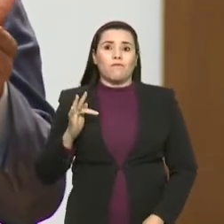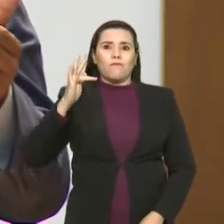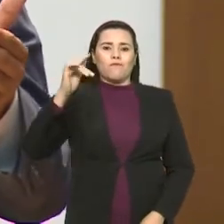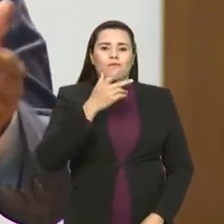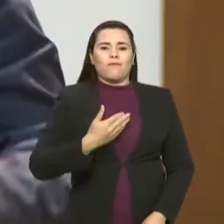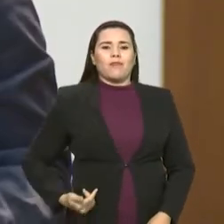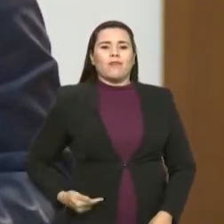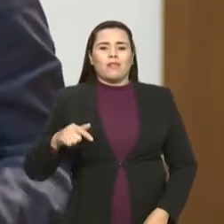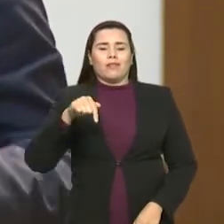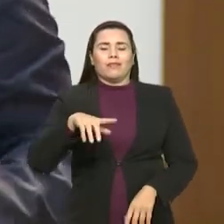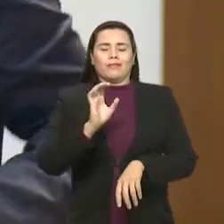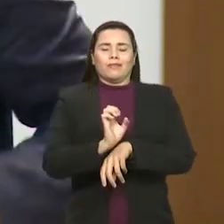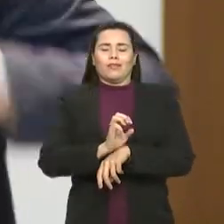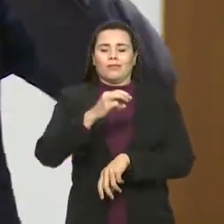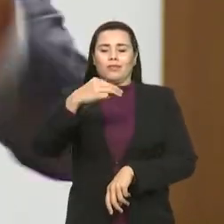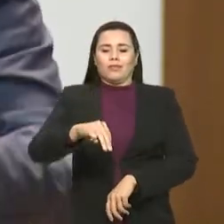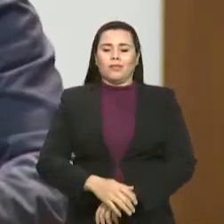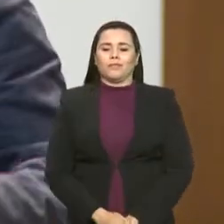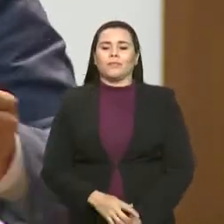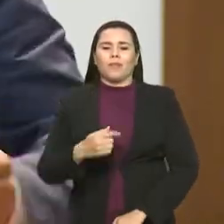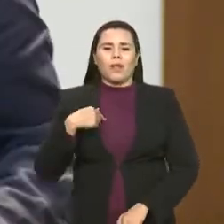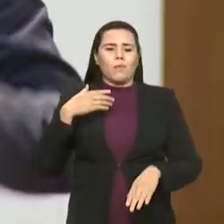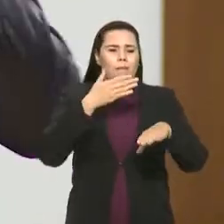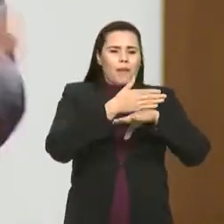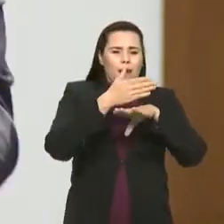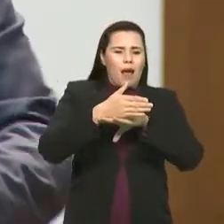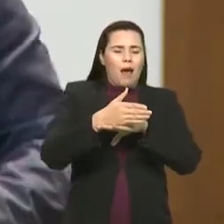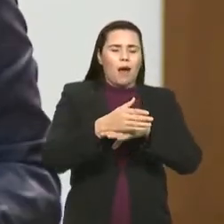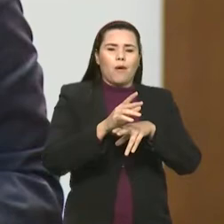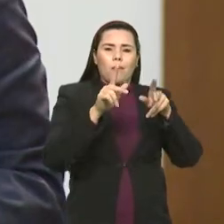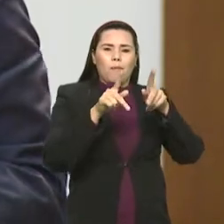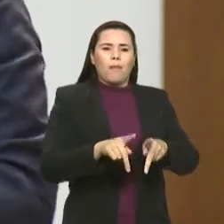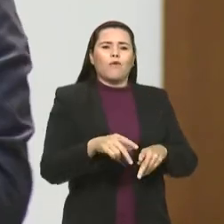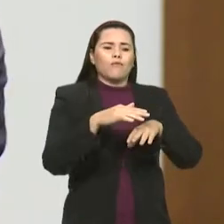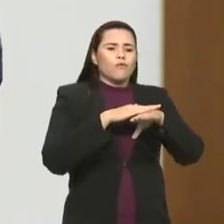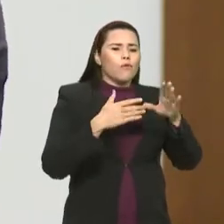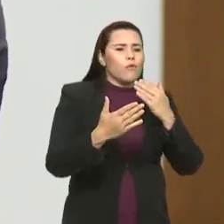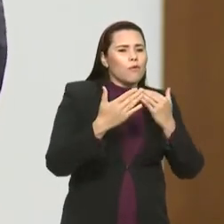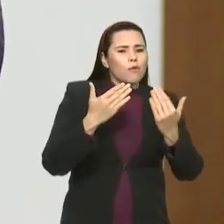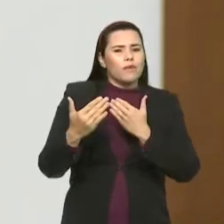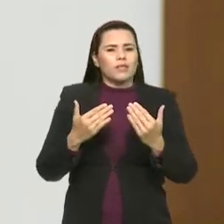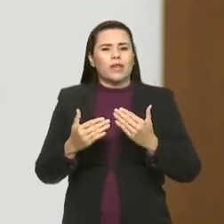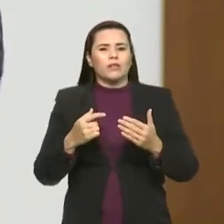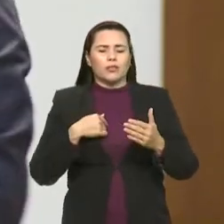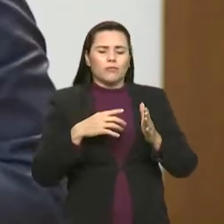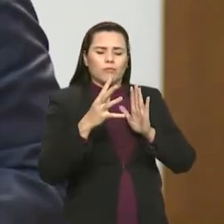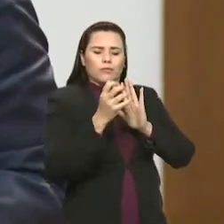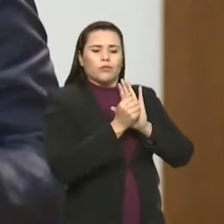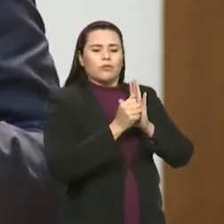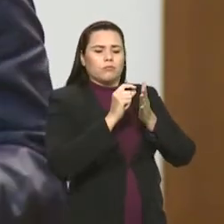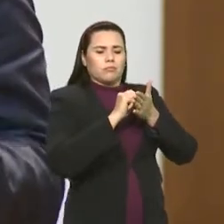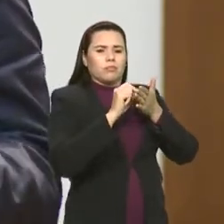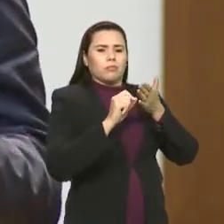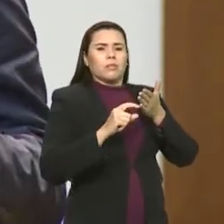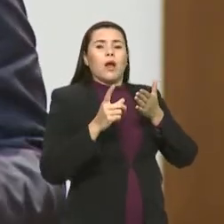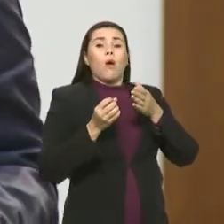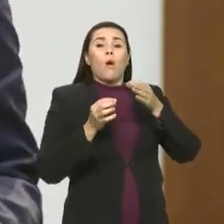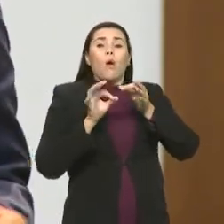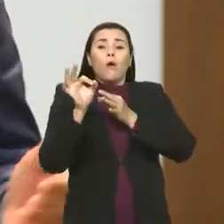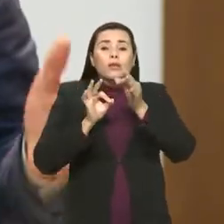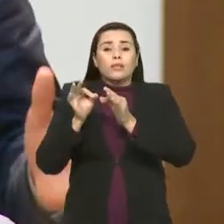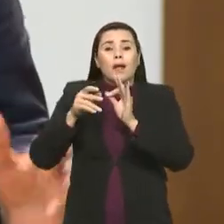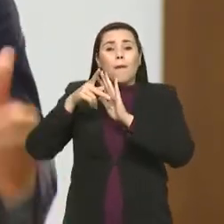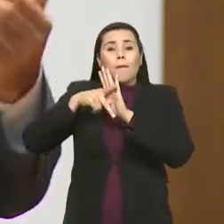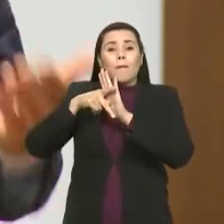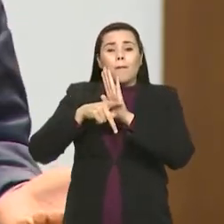Nós temos ouvido a população, coletado dados, coletado informações para a montagem de um plano de governo. Então, o Dr. Laésio